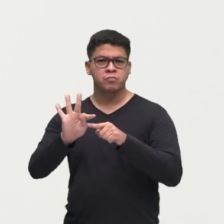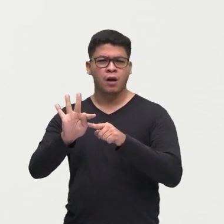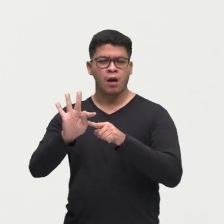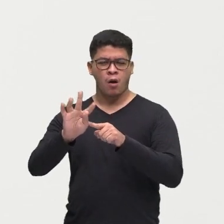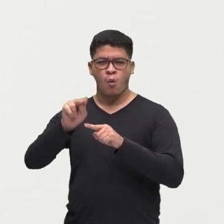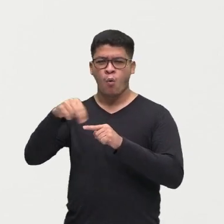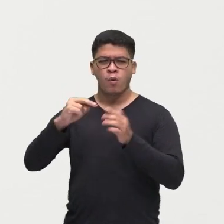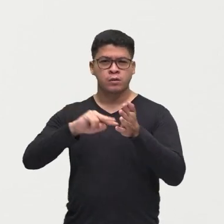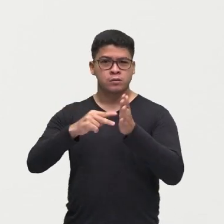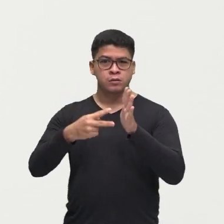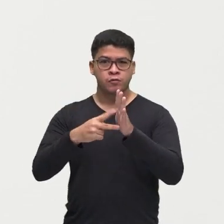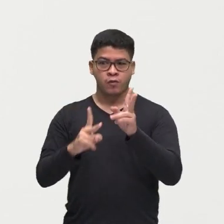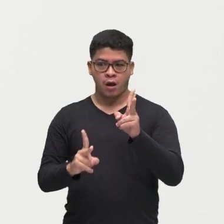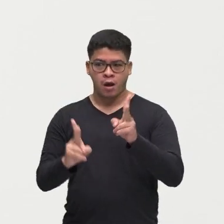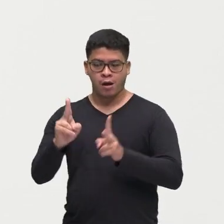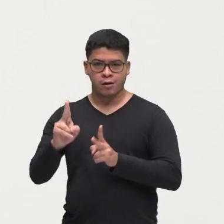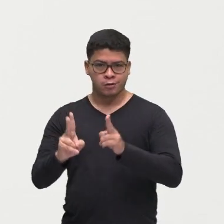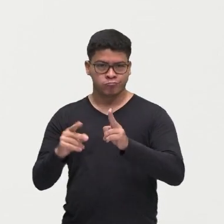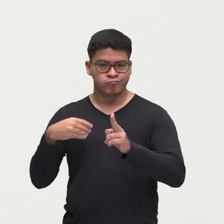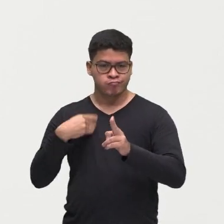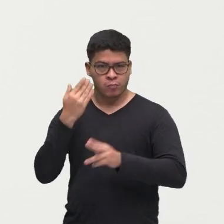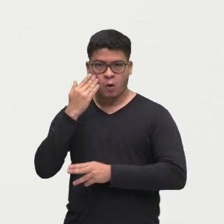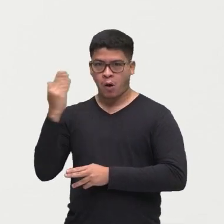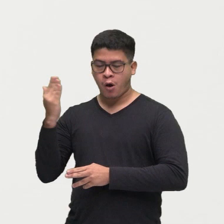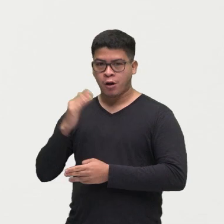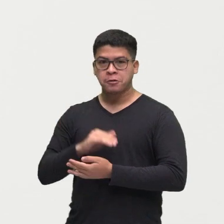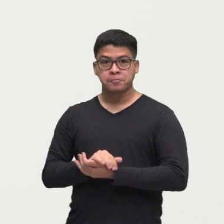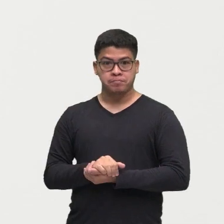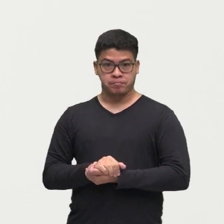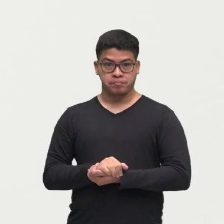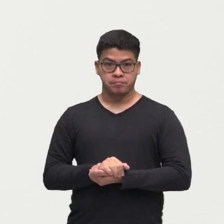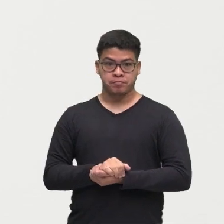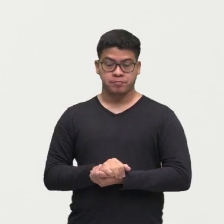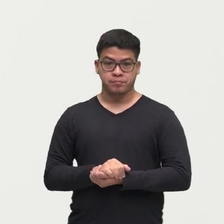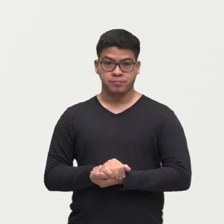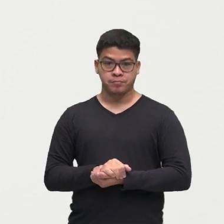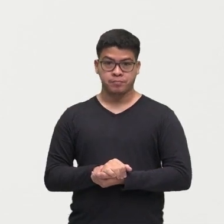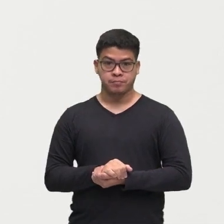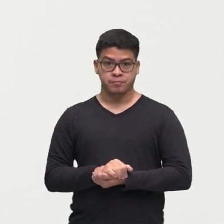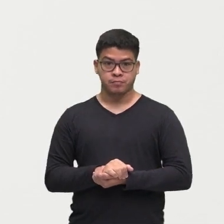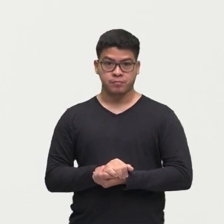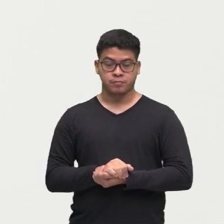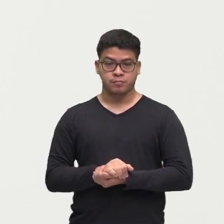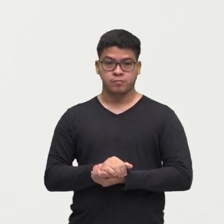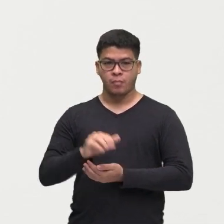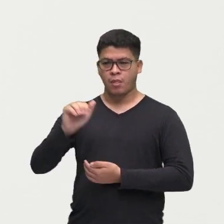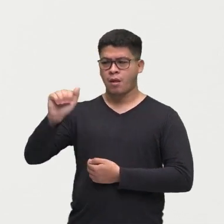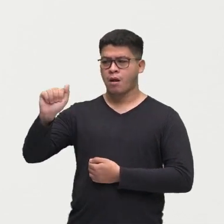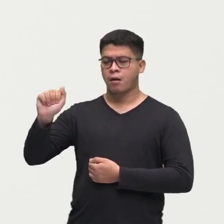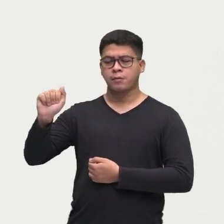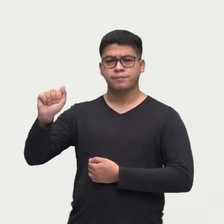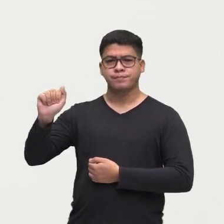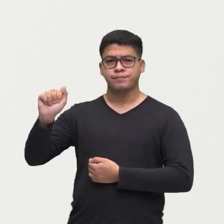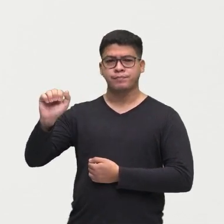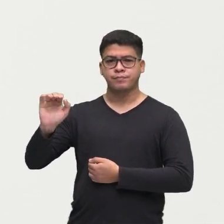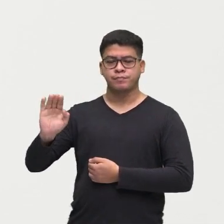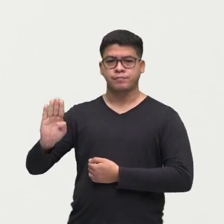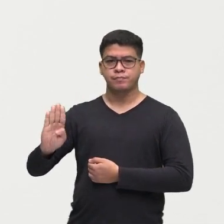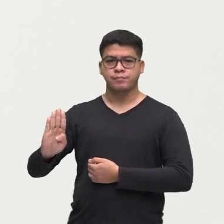correto para completar essa frase aí? I could. Seria a letra A, yourself. Letra